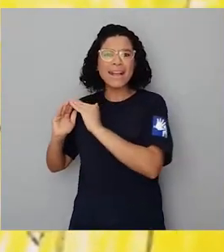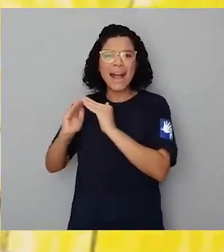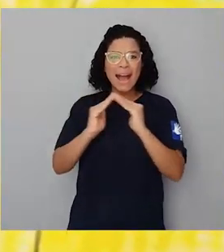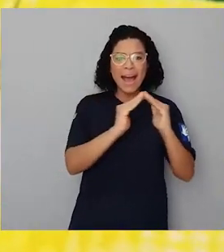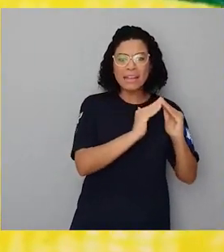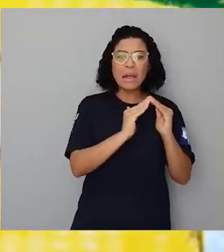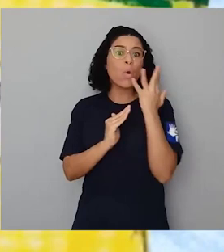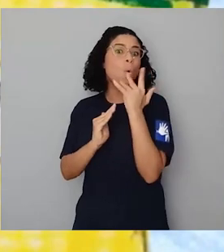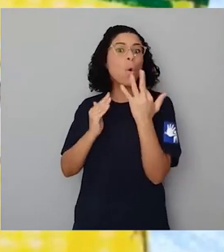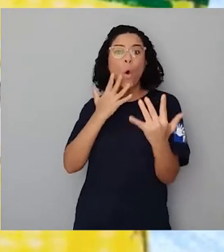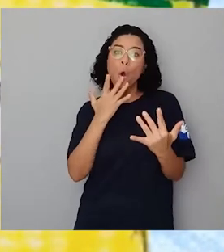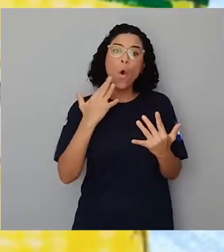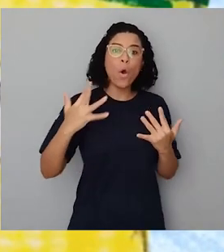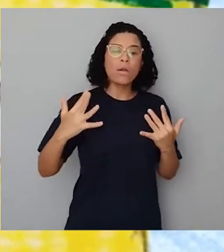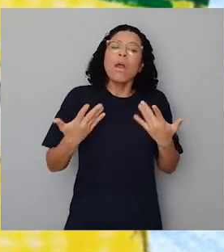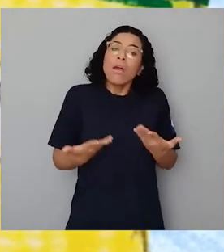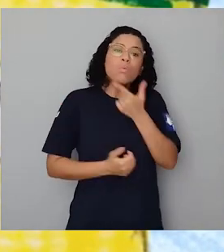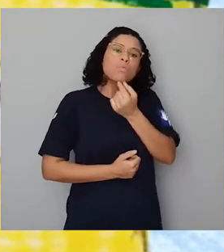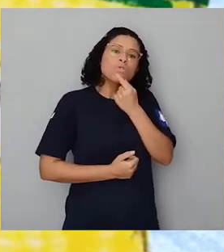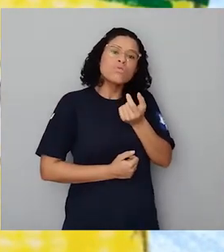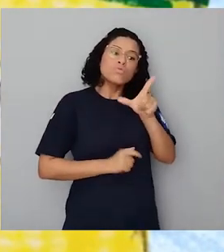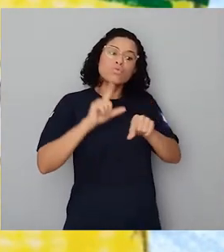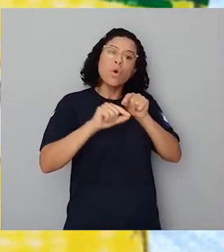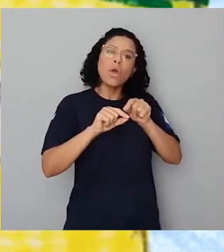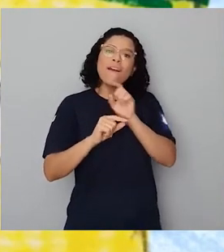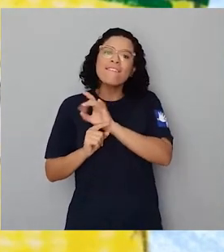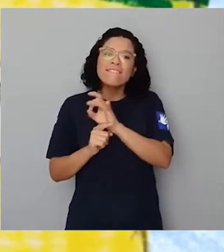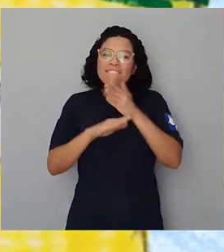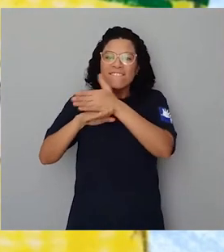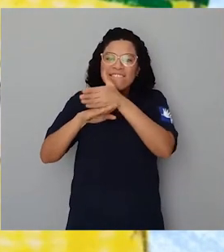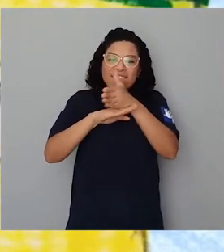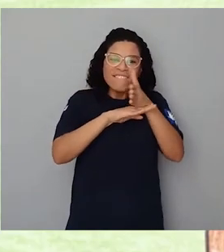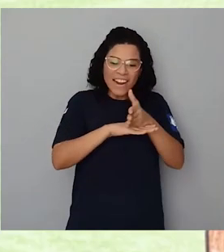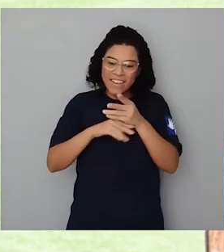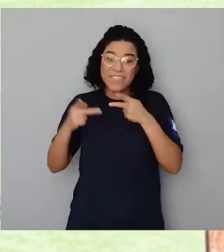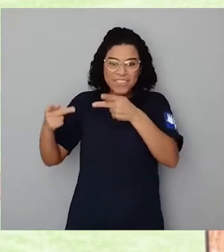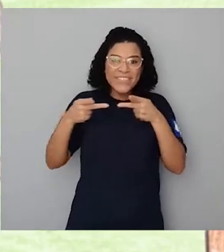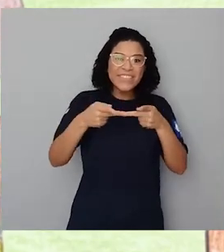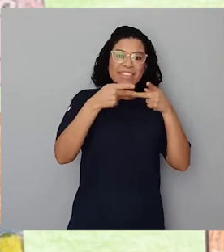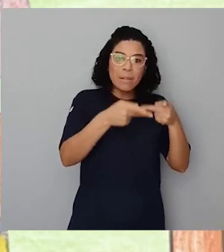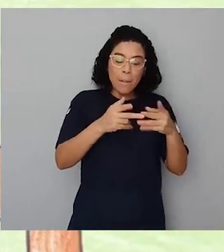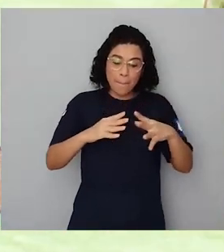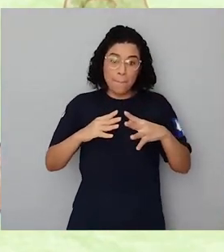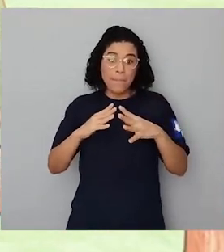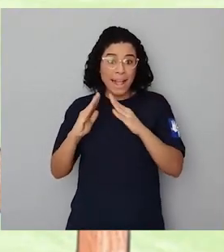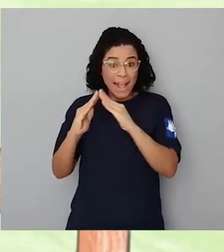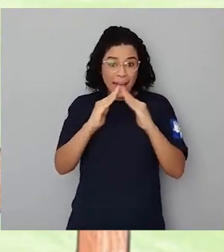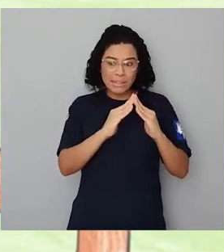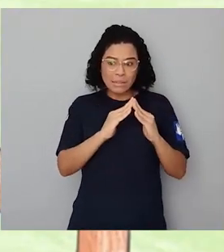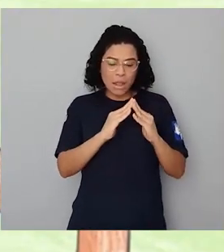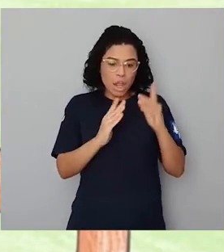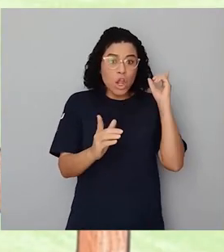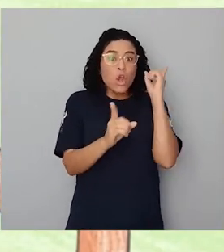casarões de todas as cores. O menino então decidiu visitar cada um daqueles casarões. No primeiro casarão, ele